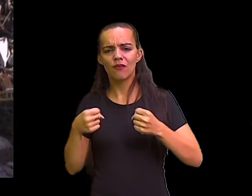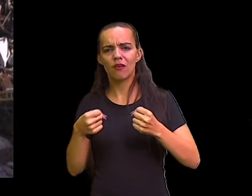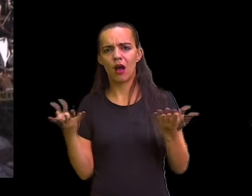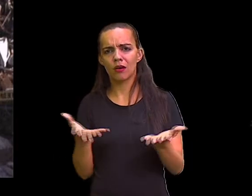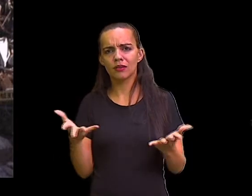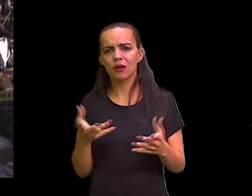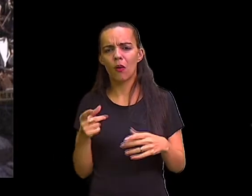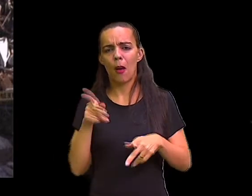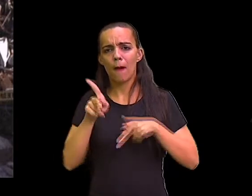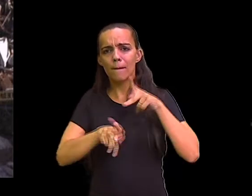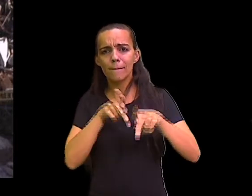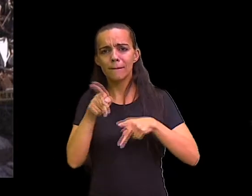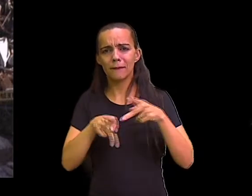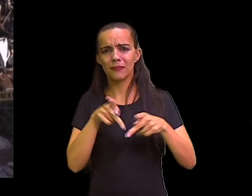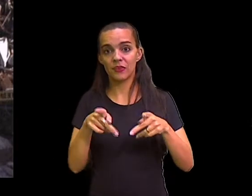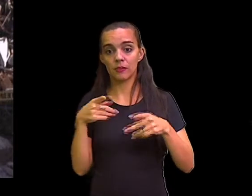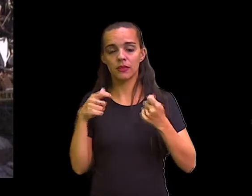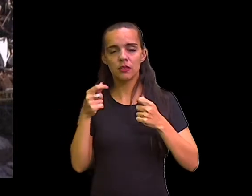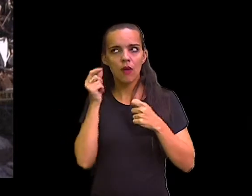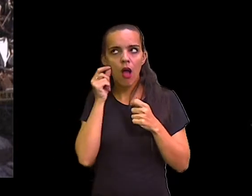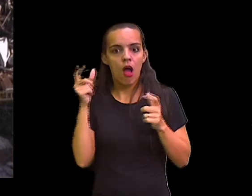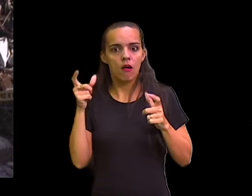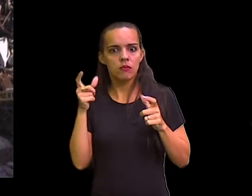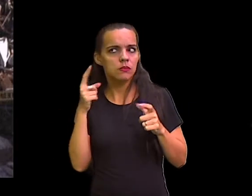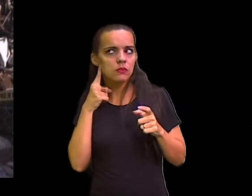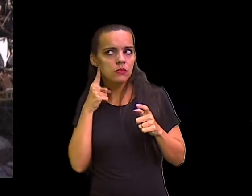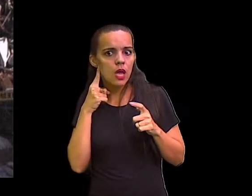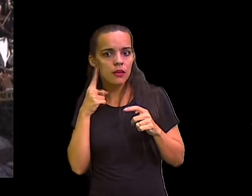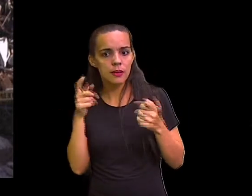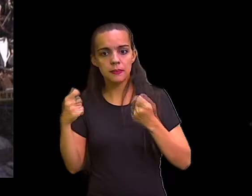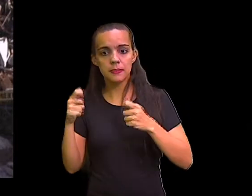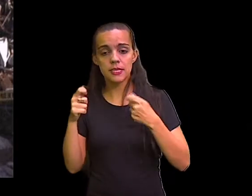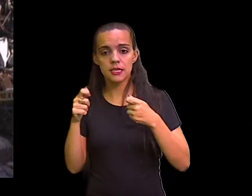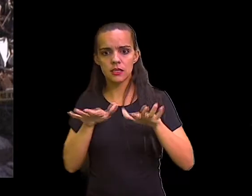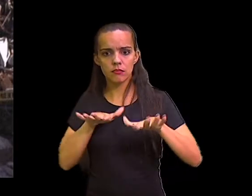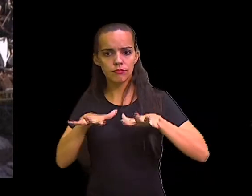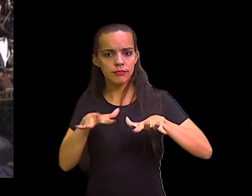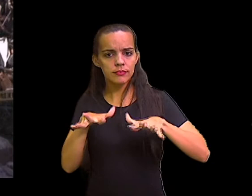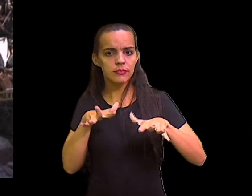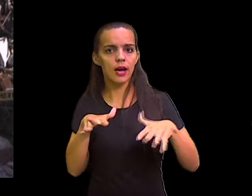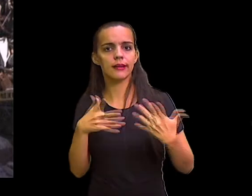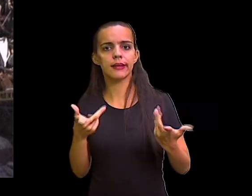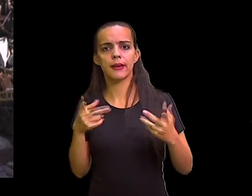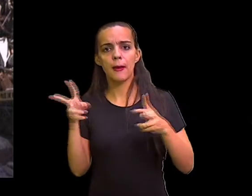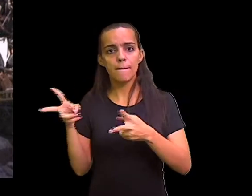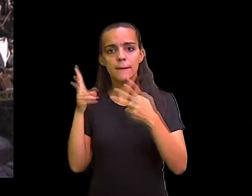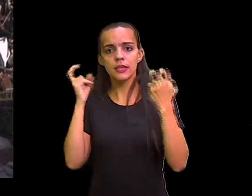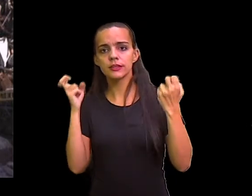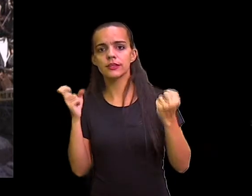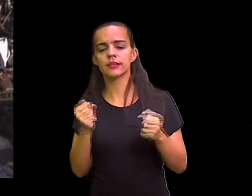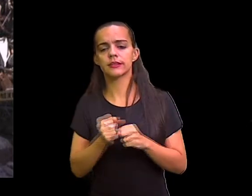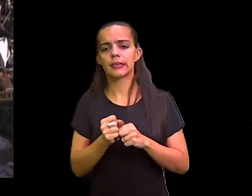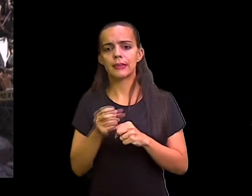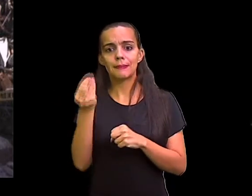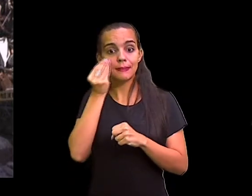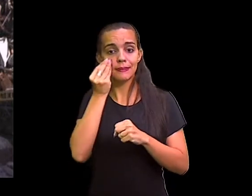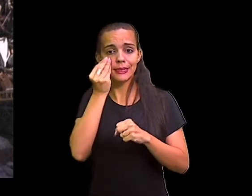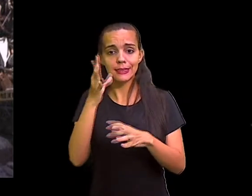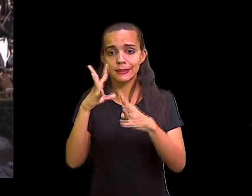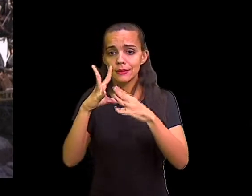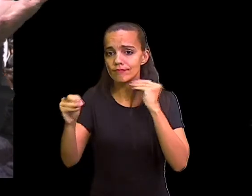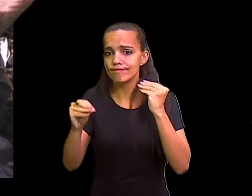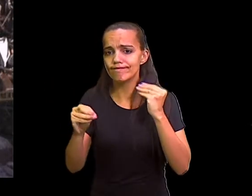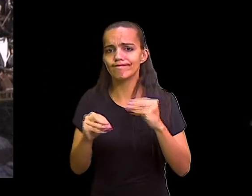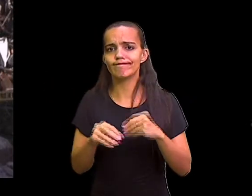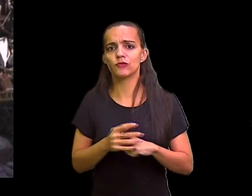constantemente da população ficar atenta aos abalos, ao que pode acontecer, para tentar fugir